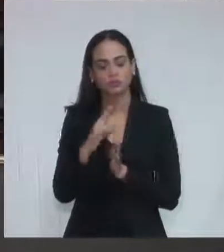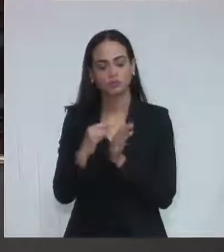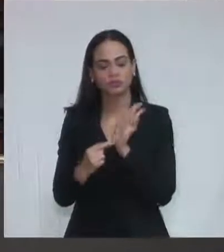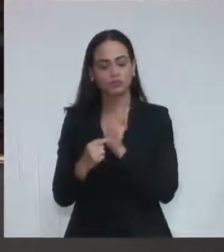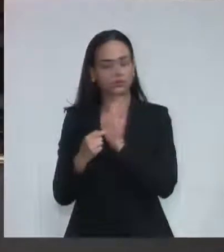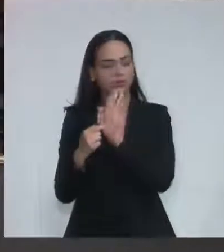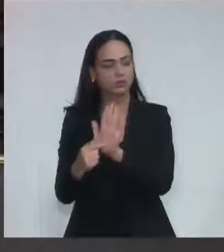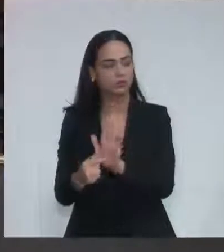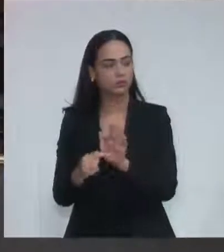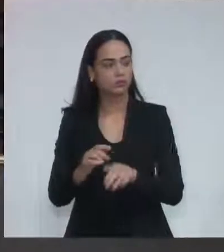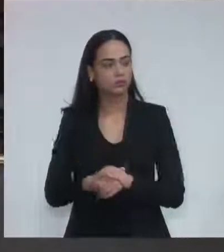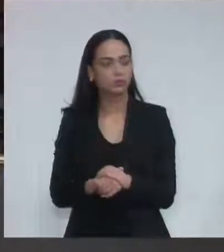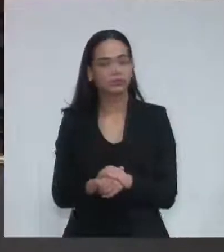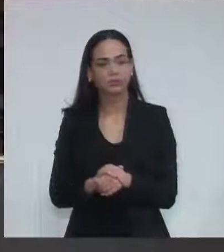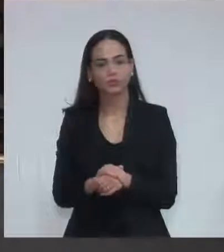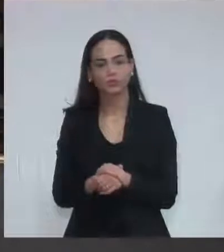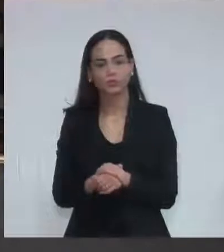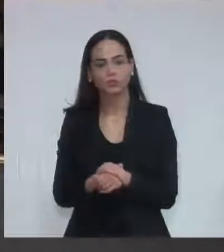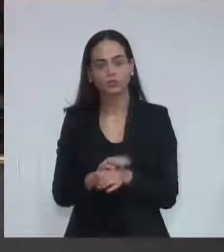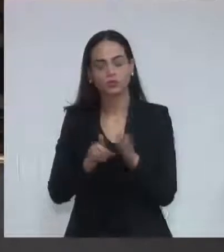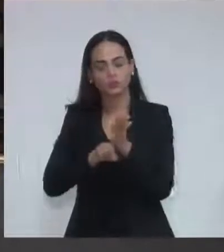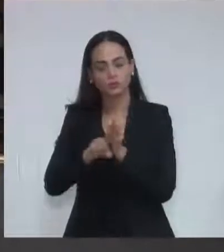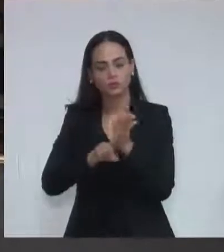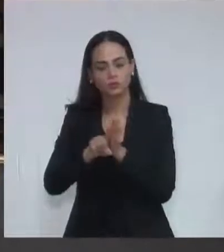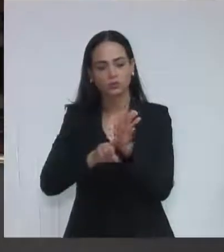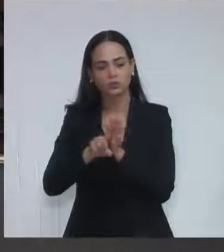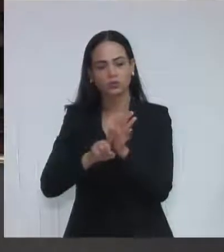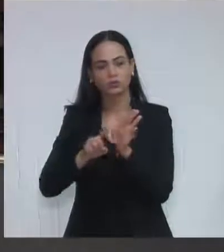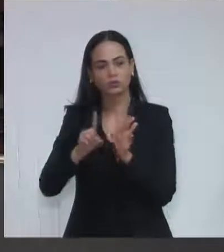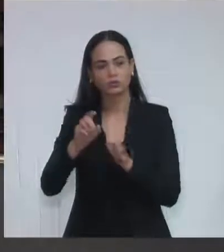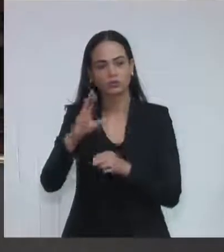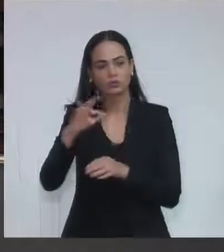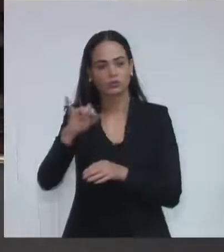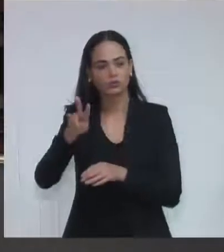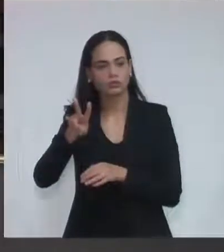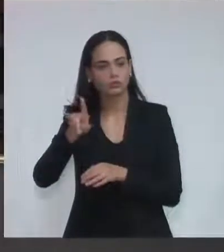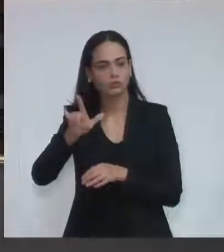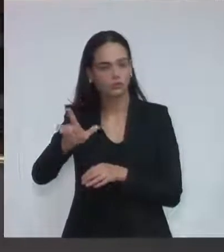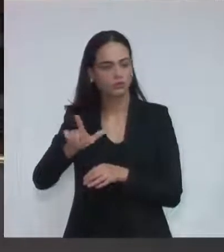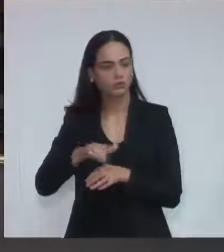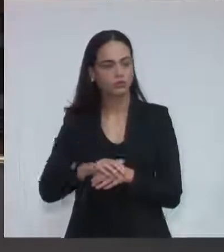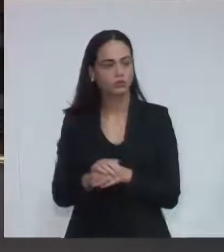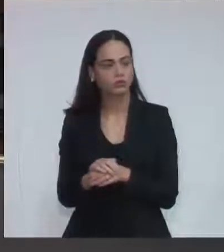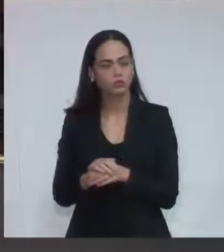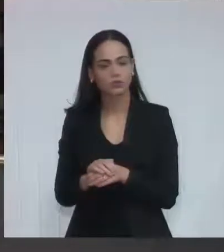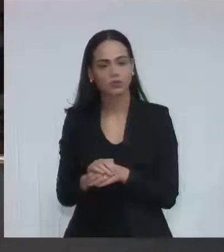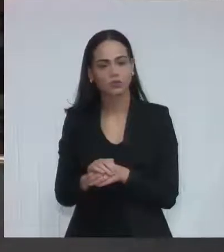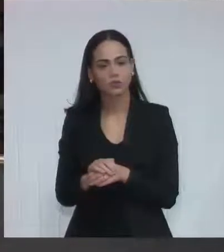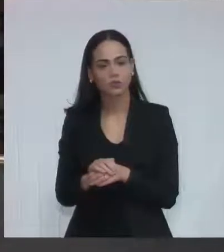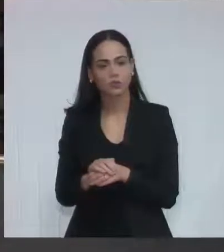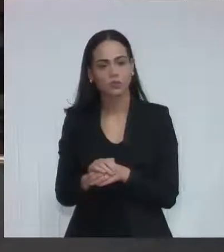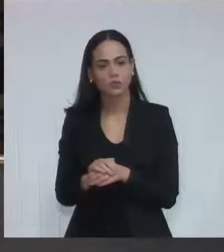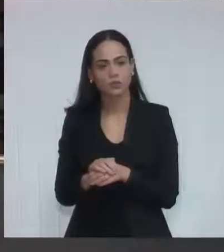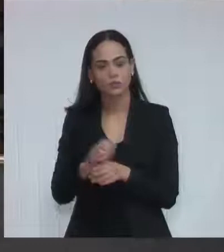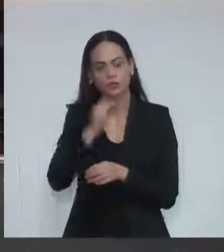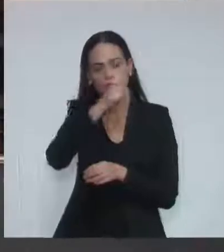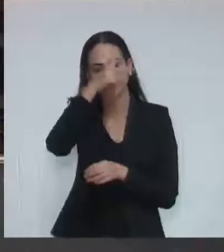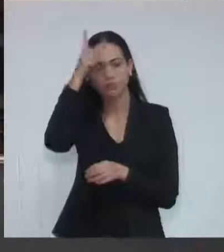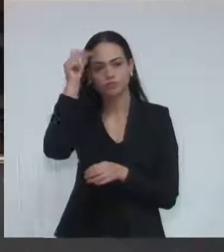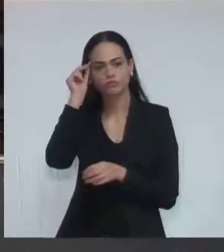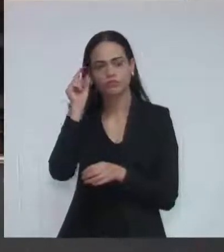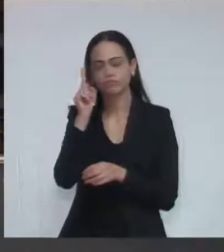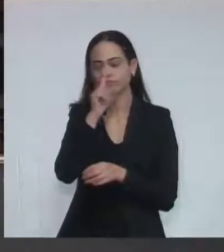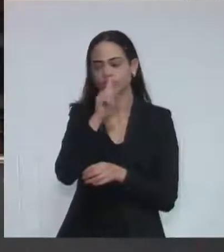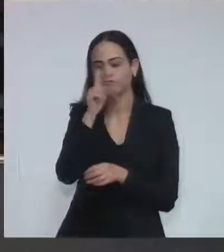da promoção de arquivamento do inquérito civil em referência inaugurado por suposta conduta irregular do Executivo Municipal por se abster